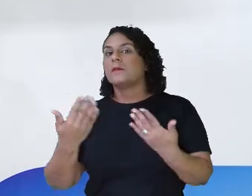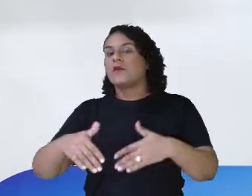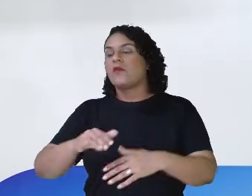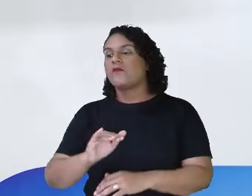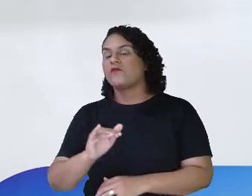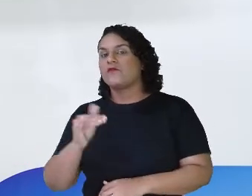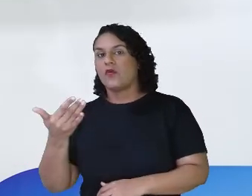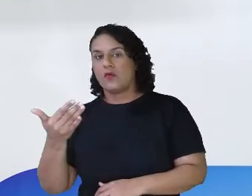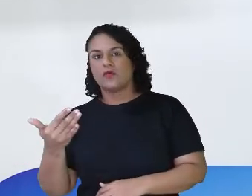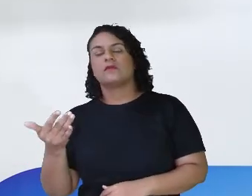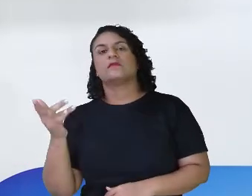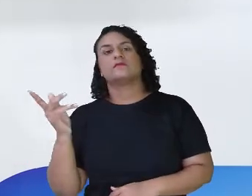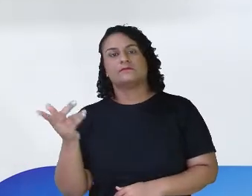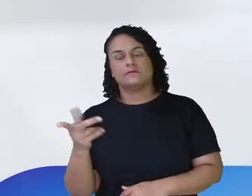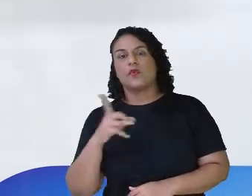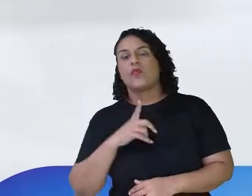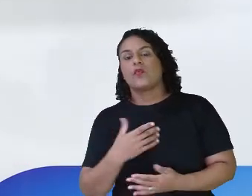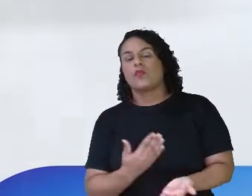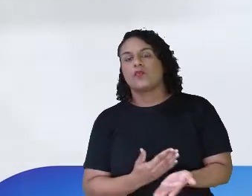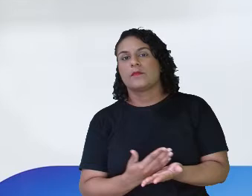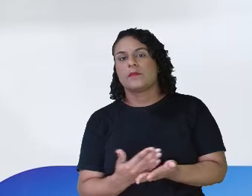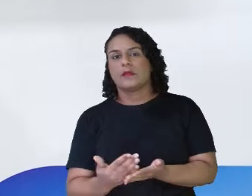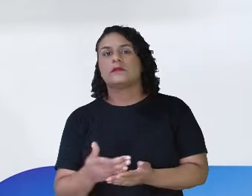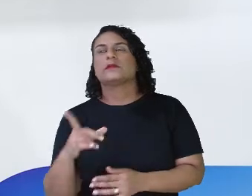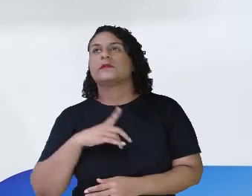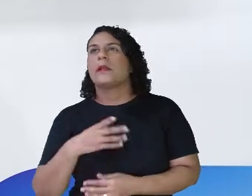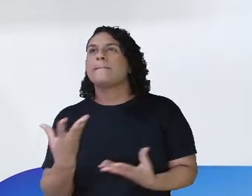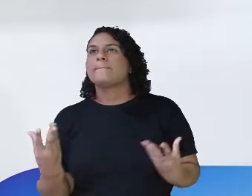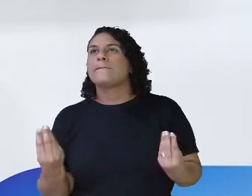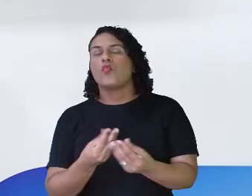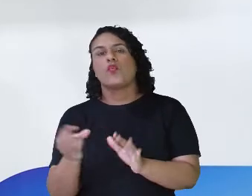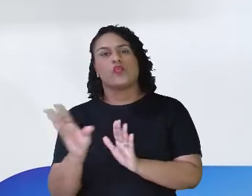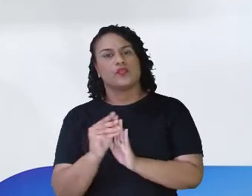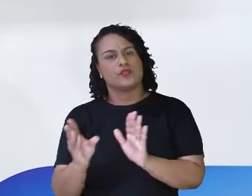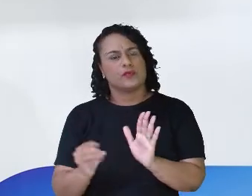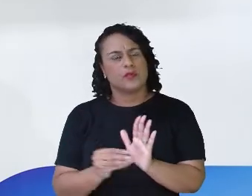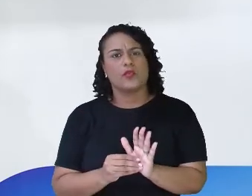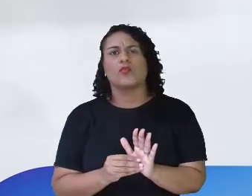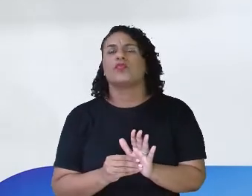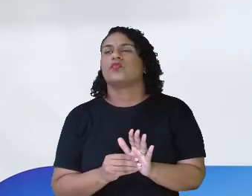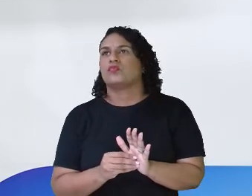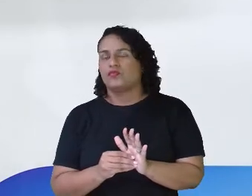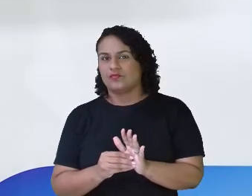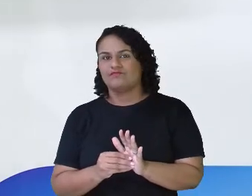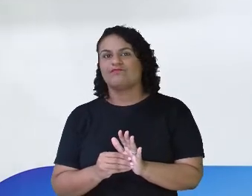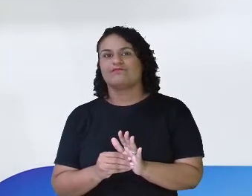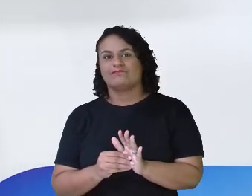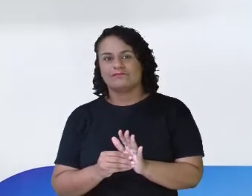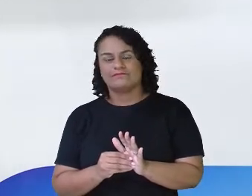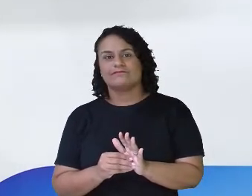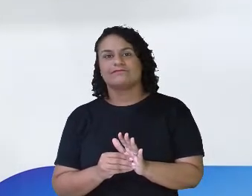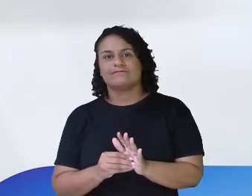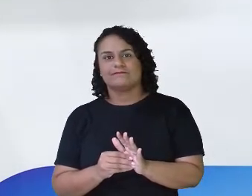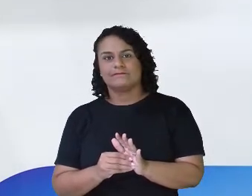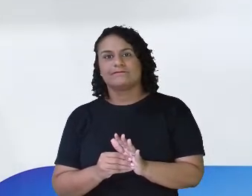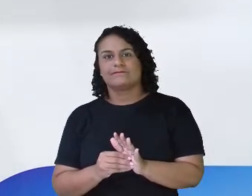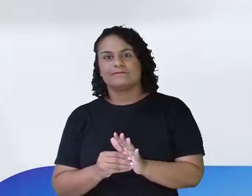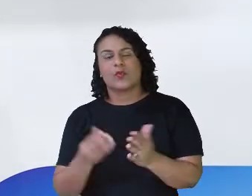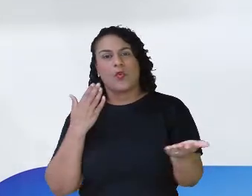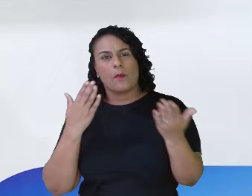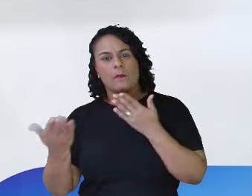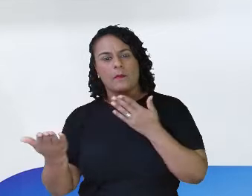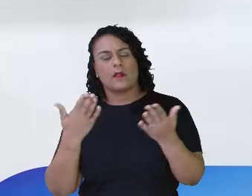quando chegam, elas remetem muitos assuntos a, vamos dizer assim, à vida real, ao cotidiano da